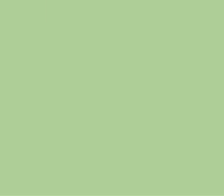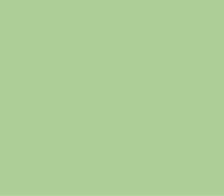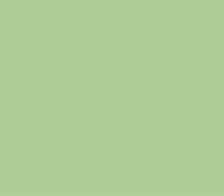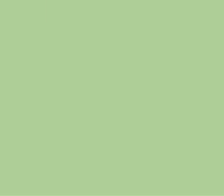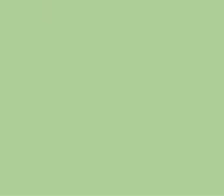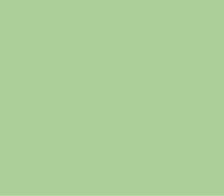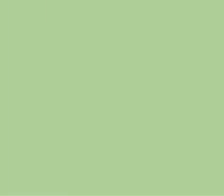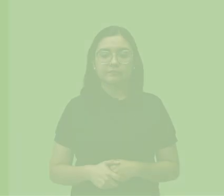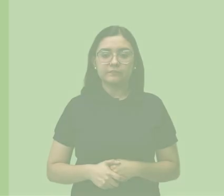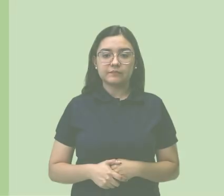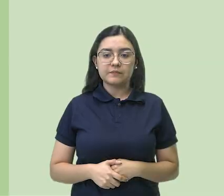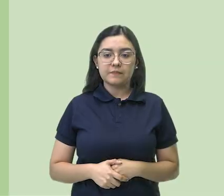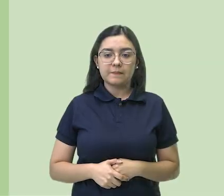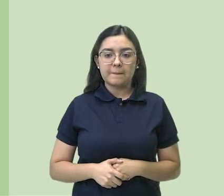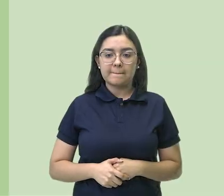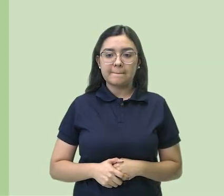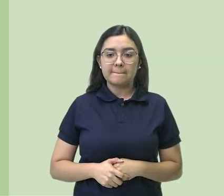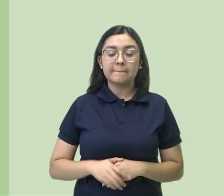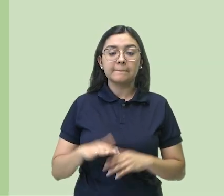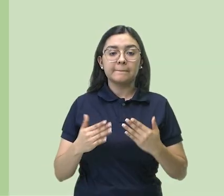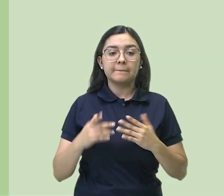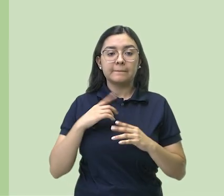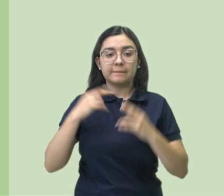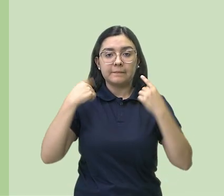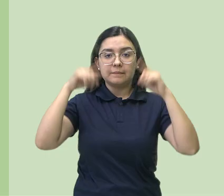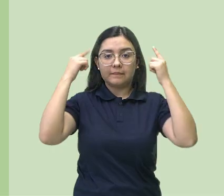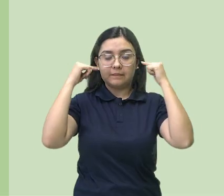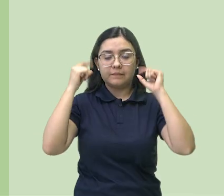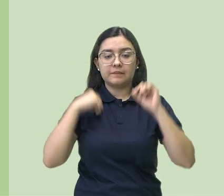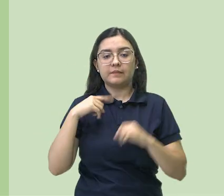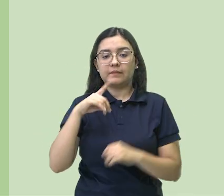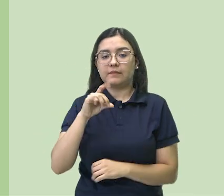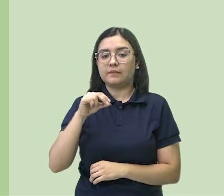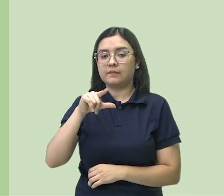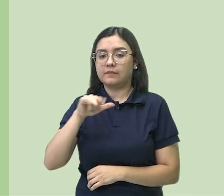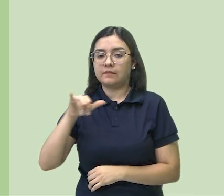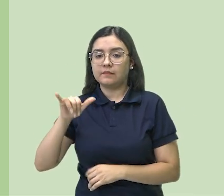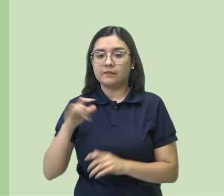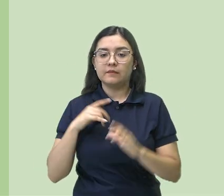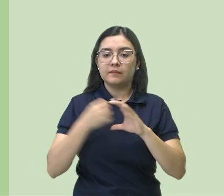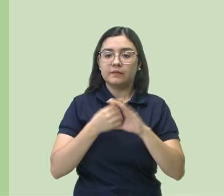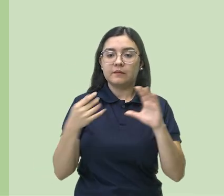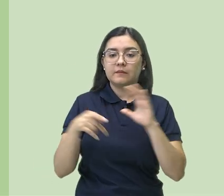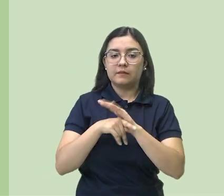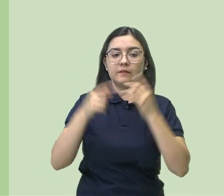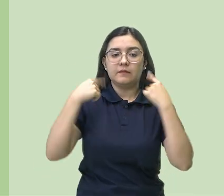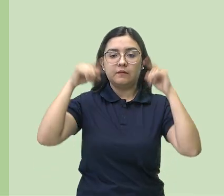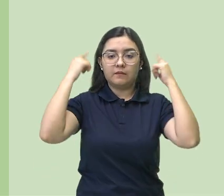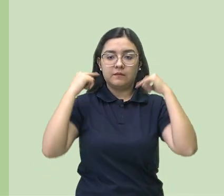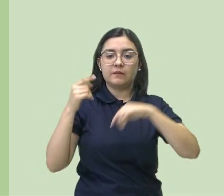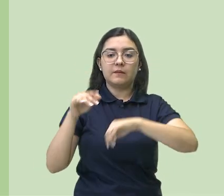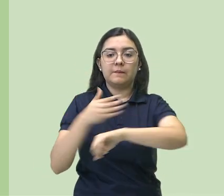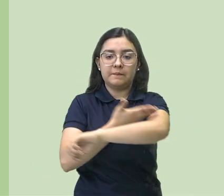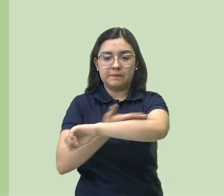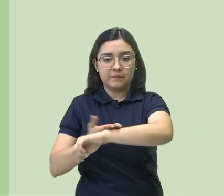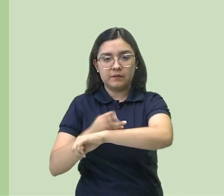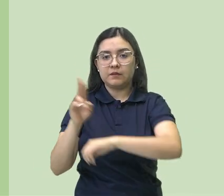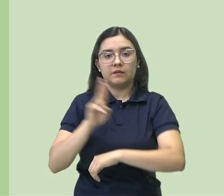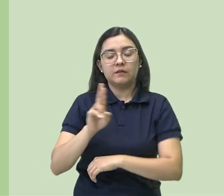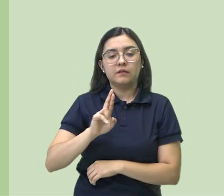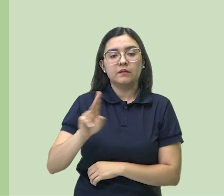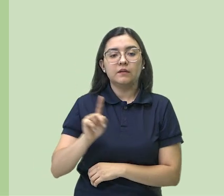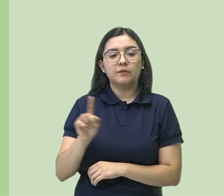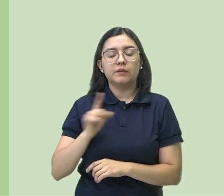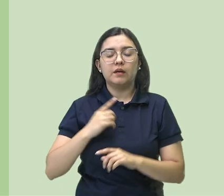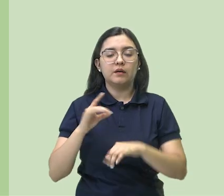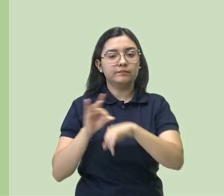genético dele. Ou seja, a ovelhinha Dolly, ela vai ter a característica da ovelha branca e não da ovelha da barriga